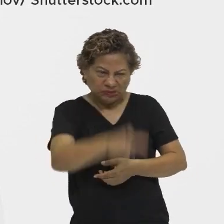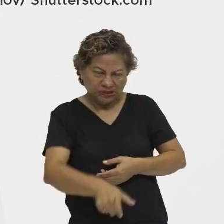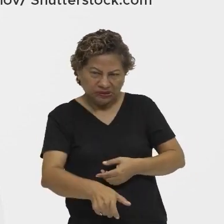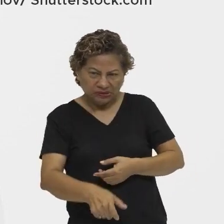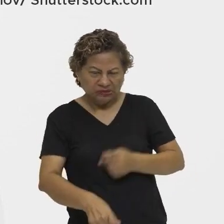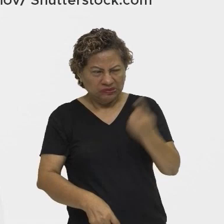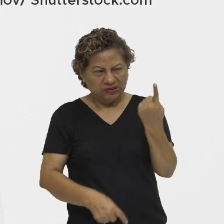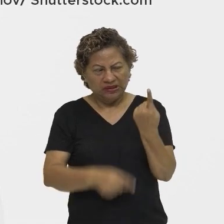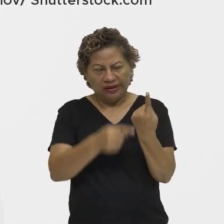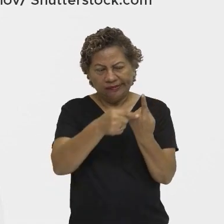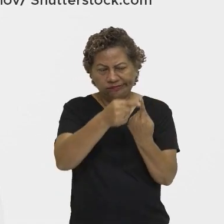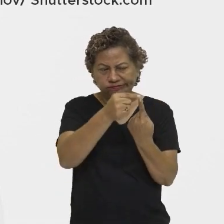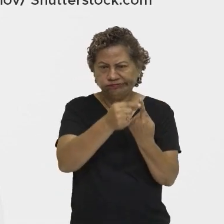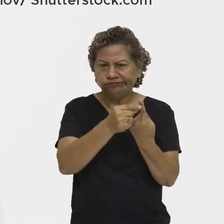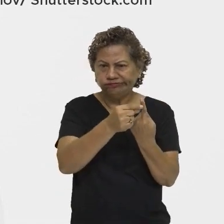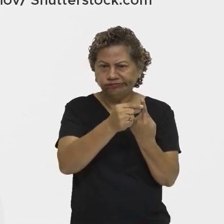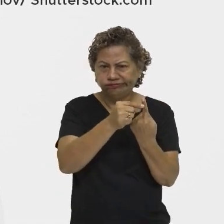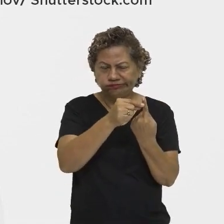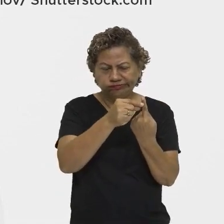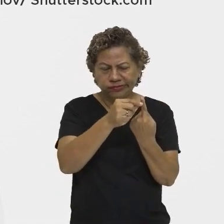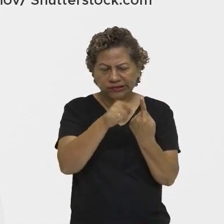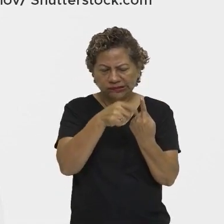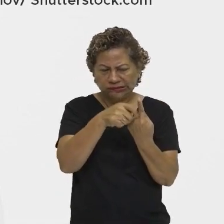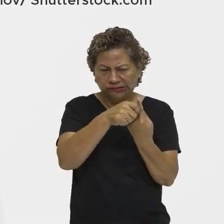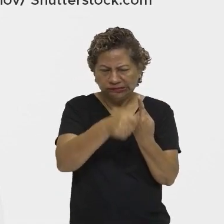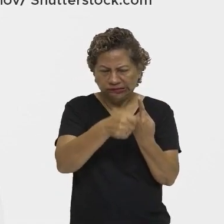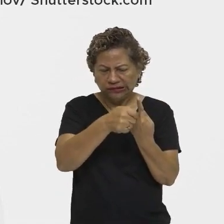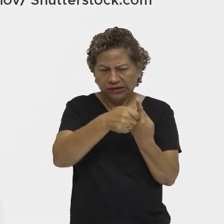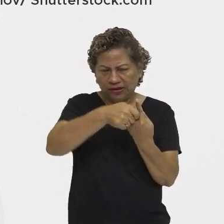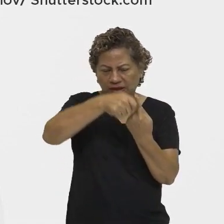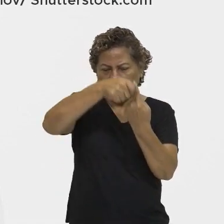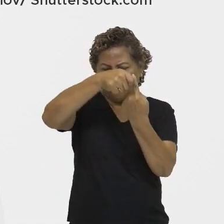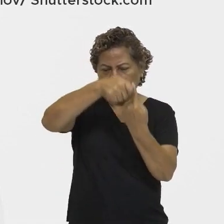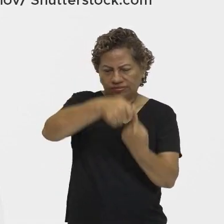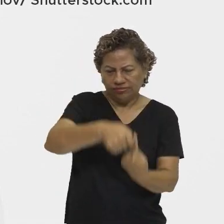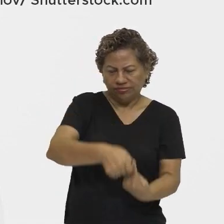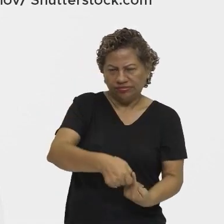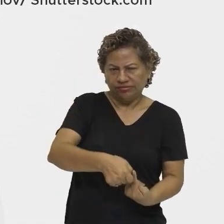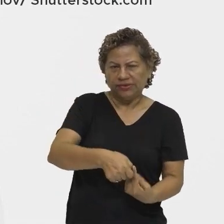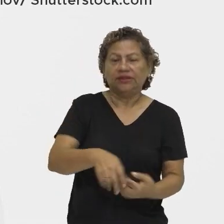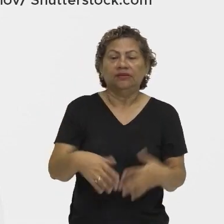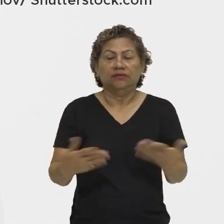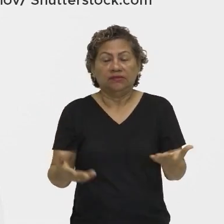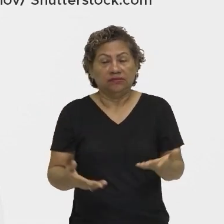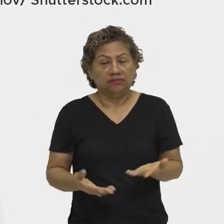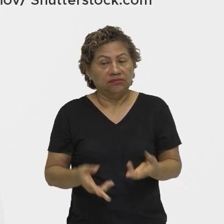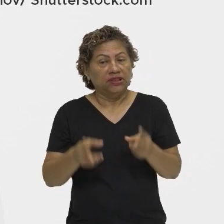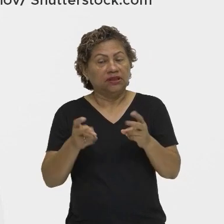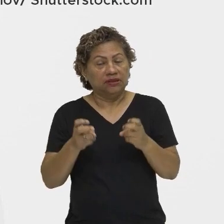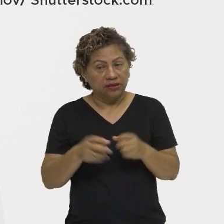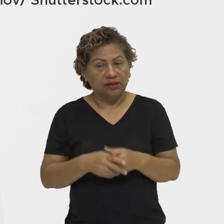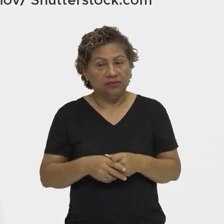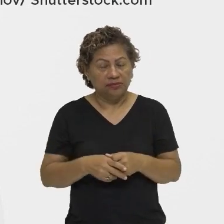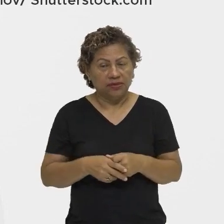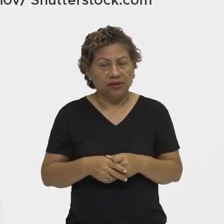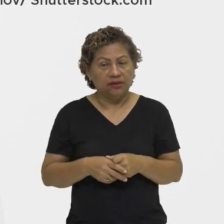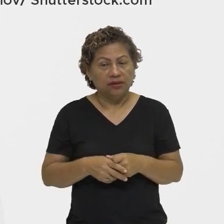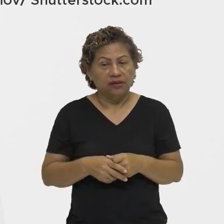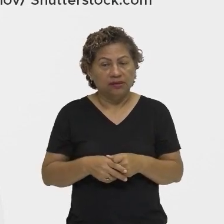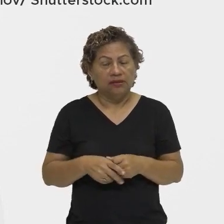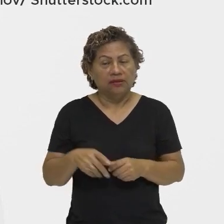tempo, certo? Mas as propriedades elásticas que tem esse material não deixam a pessoa se esborrachar no